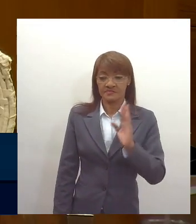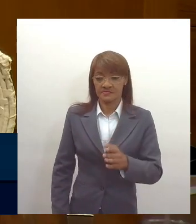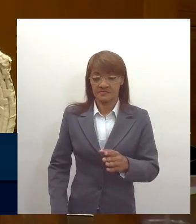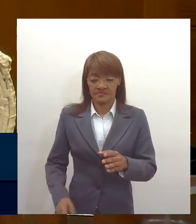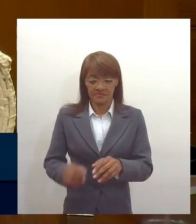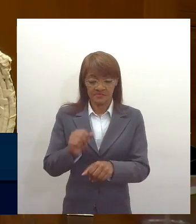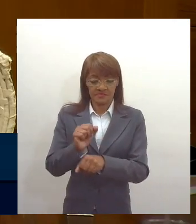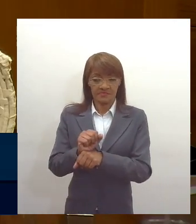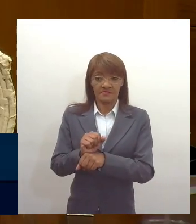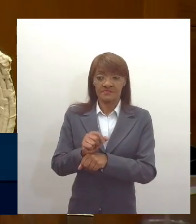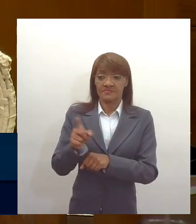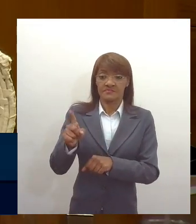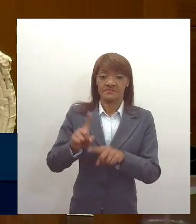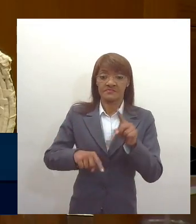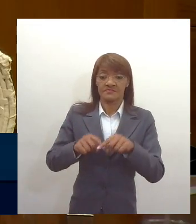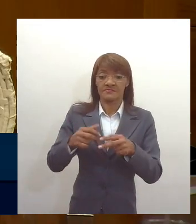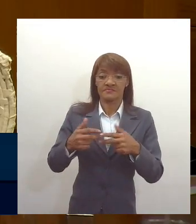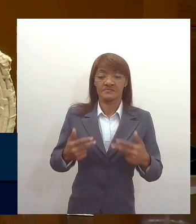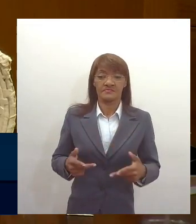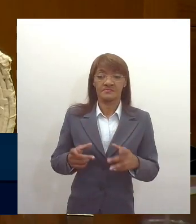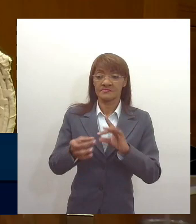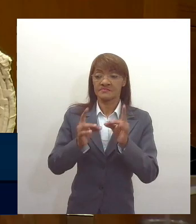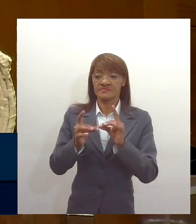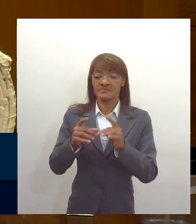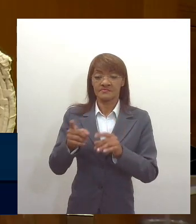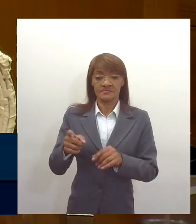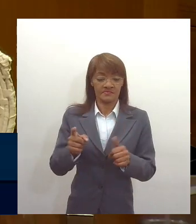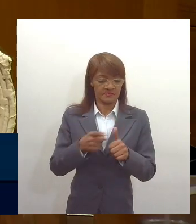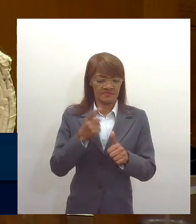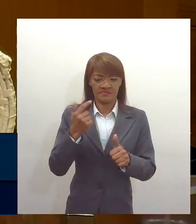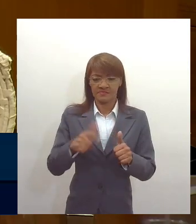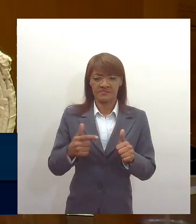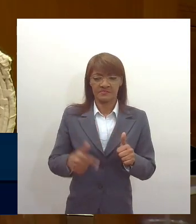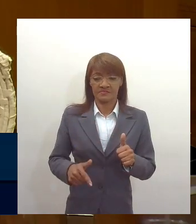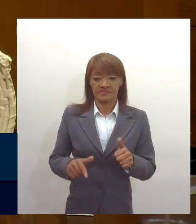tem alguém capacitado e também a sala está